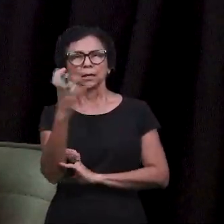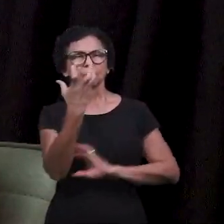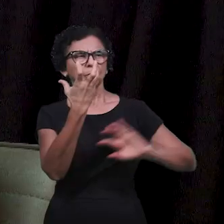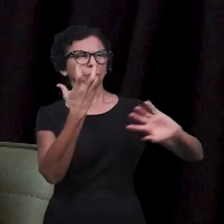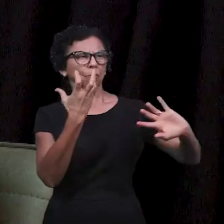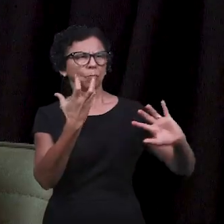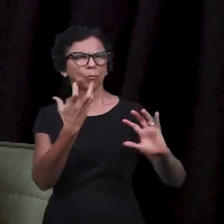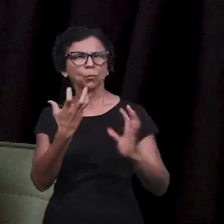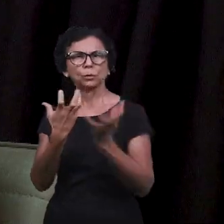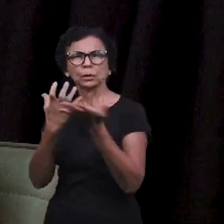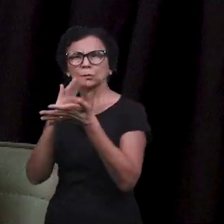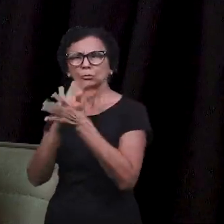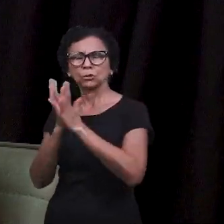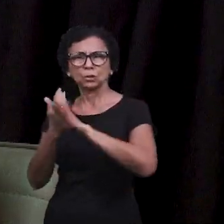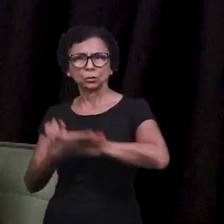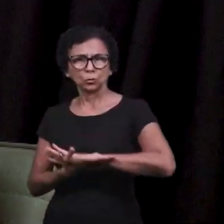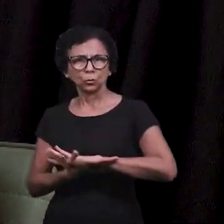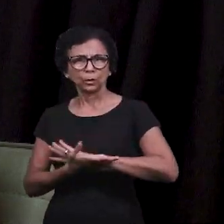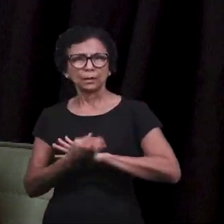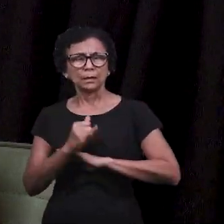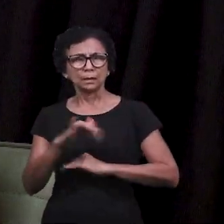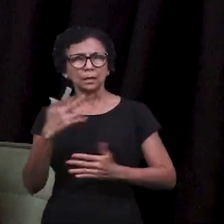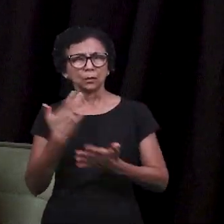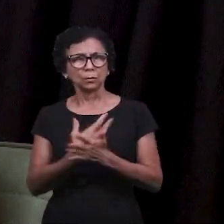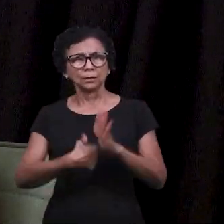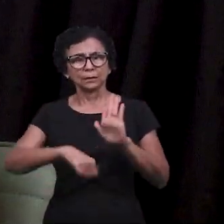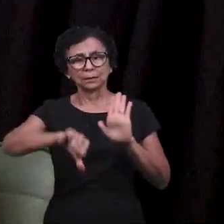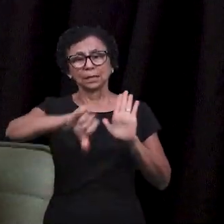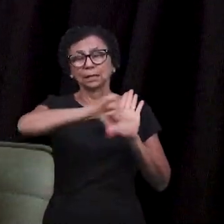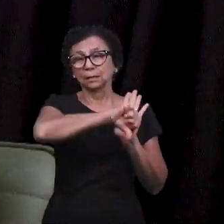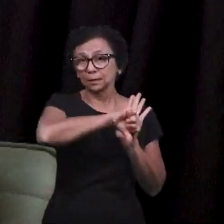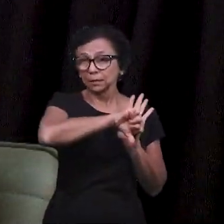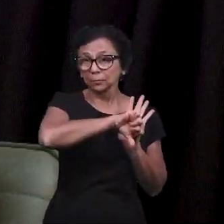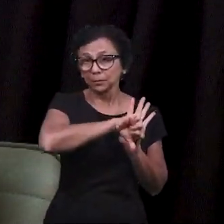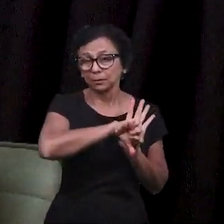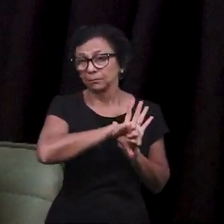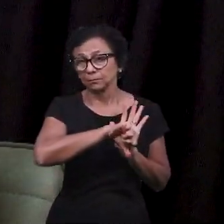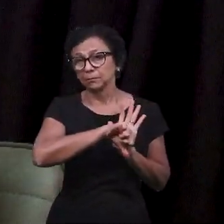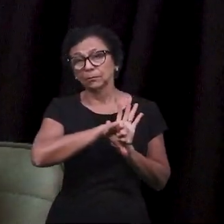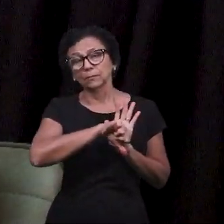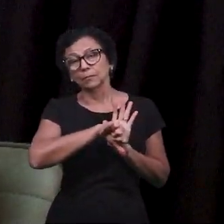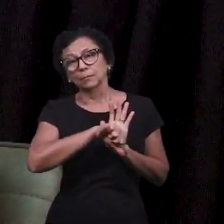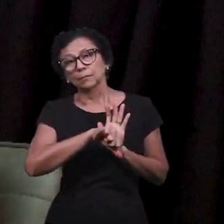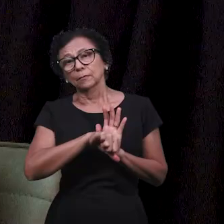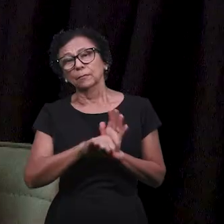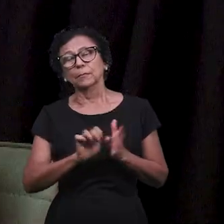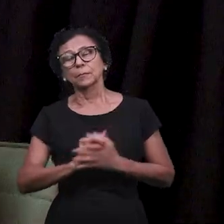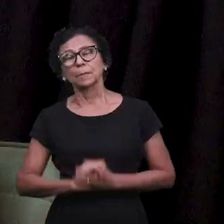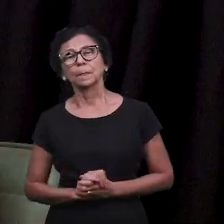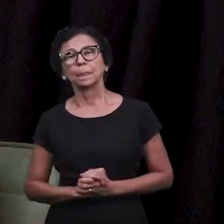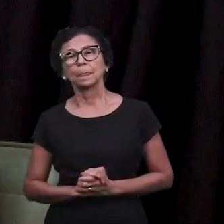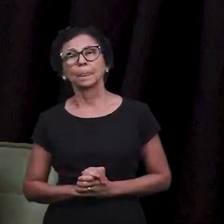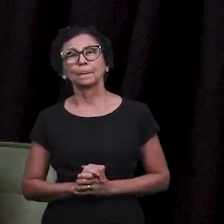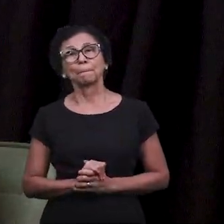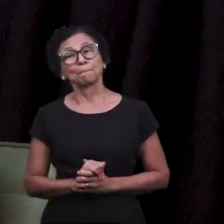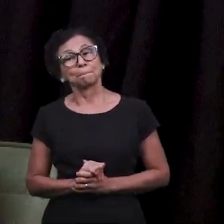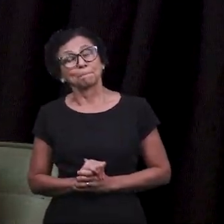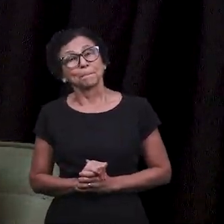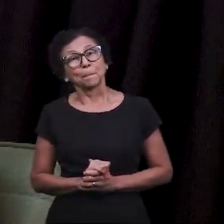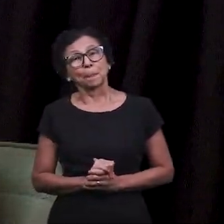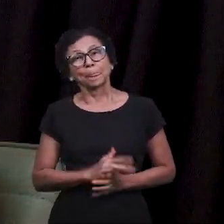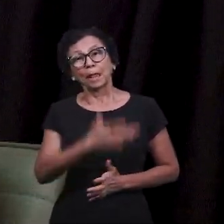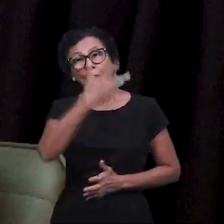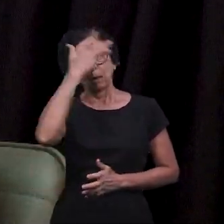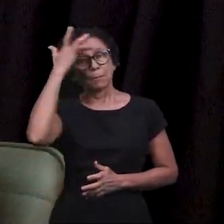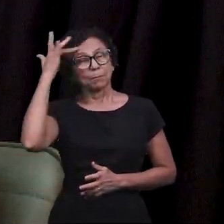serviço, ele cometer um crime, a rigor, quem responde não é a empresa, criminalmente, mas aquela pessoa física.